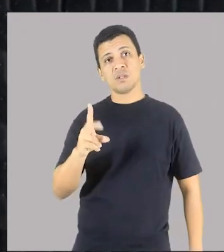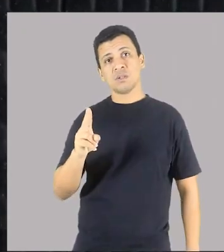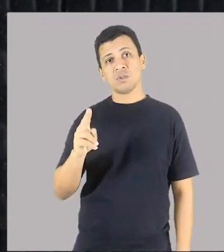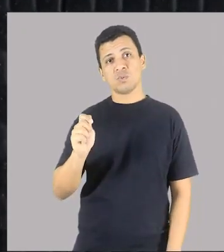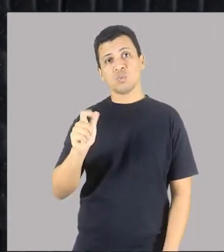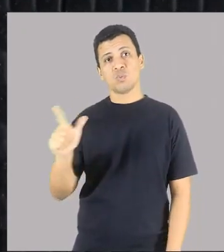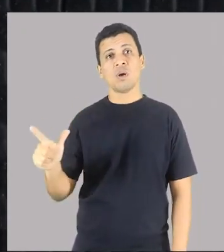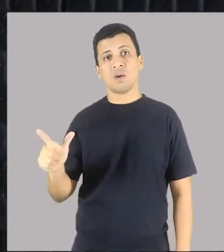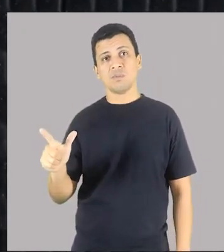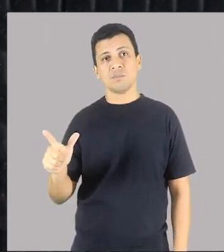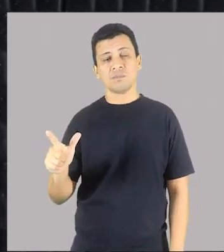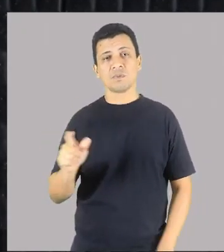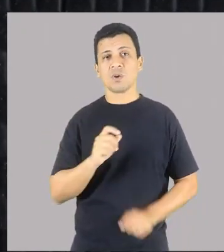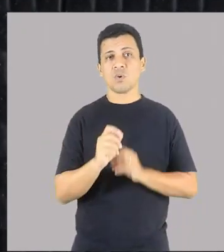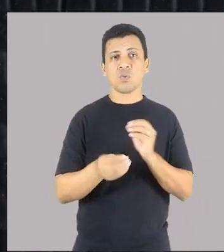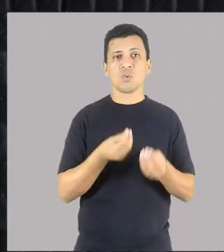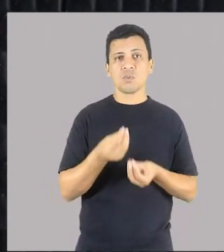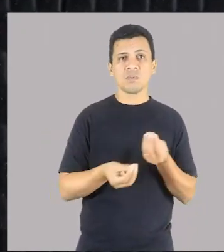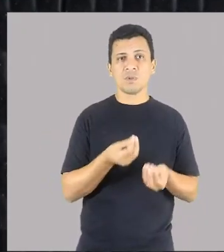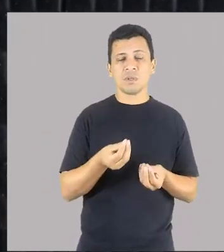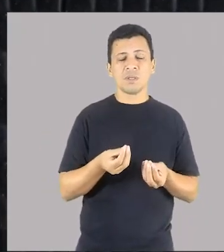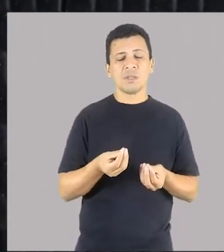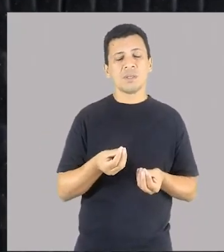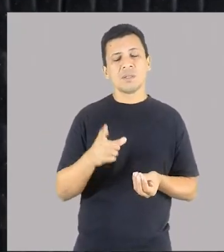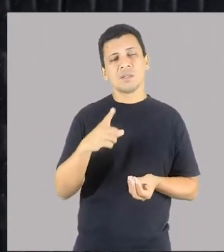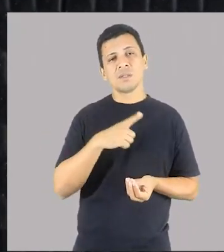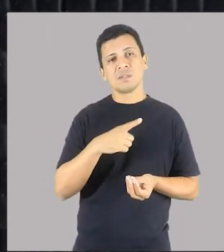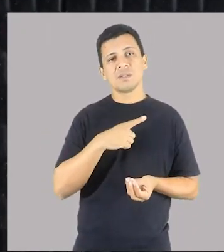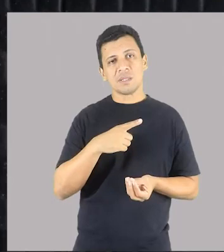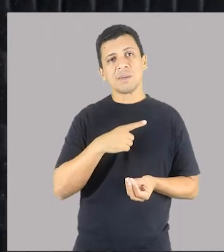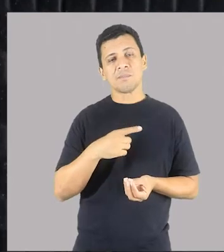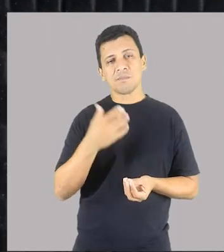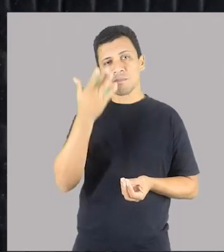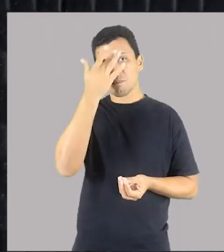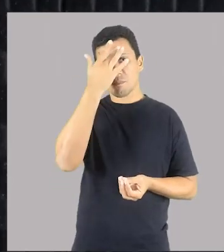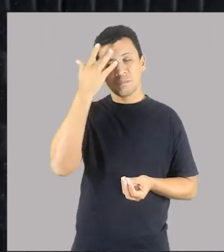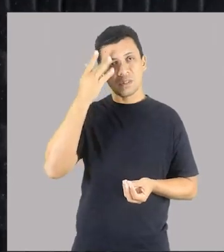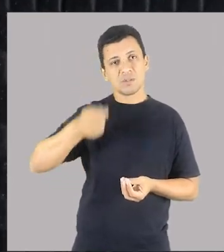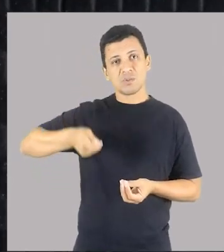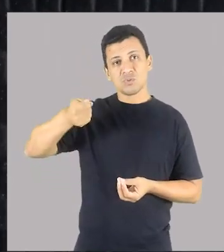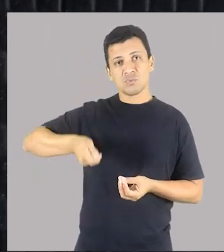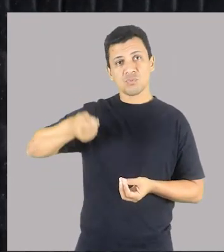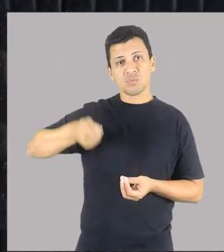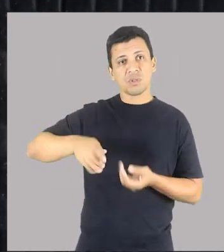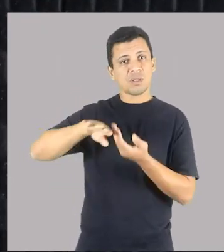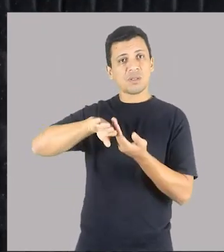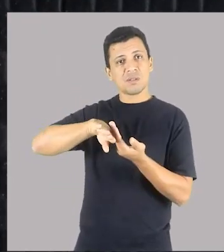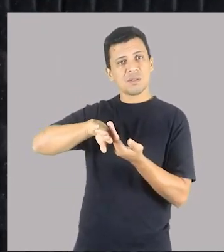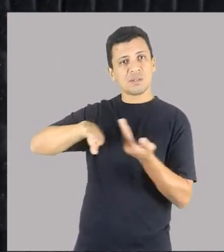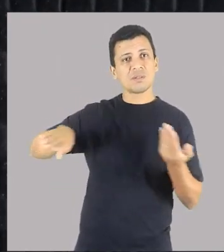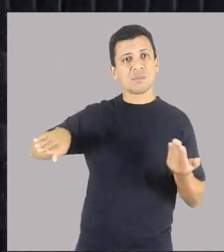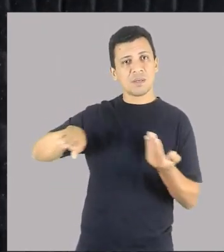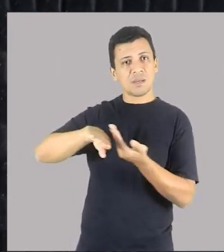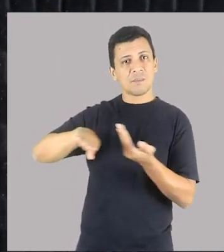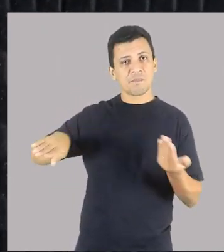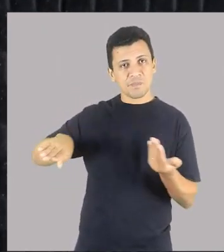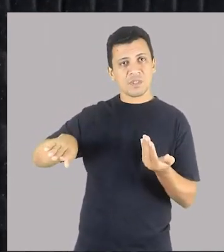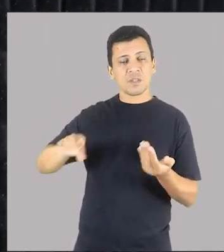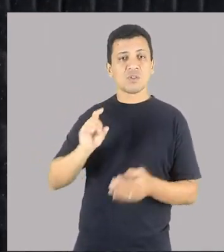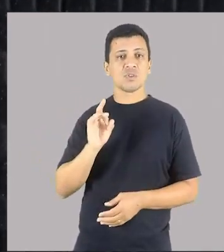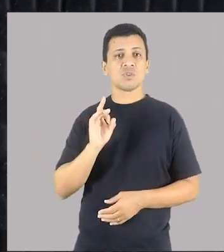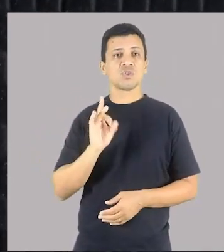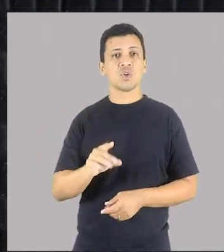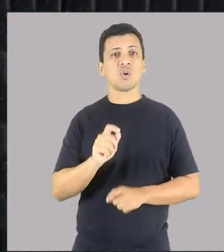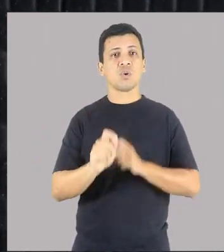contencioso próprio. Nesse sentido, há juízes separados para julgar apenas as